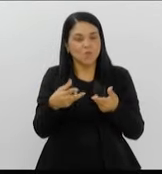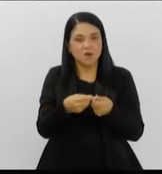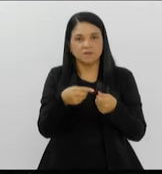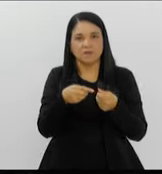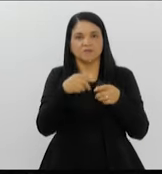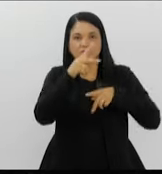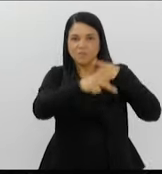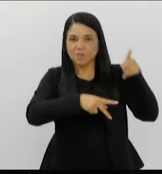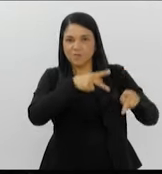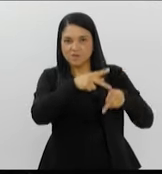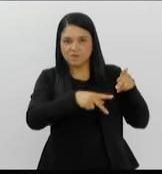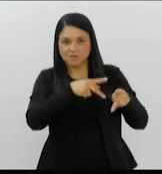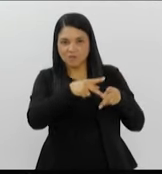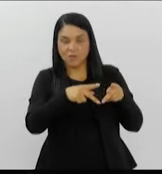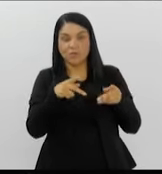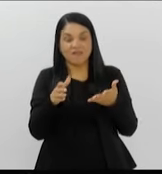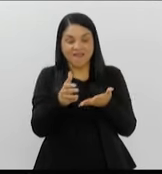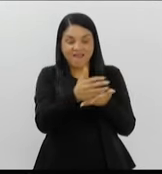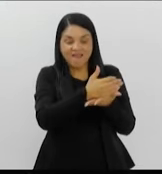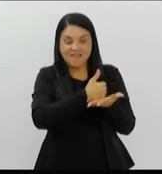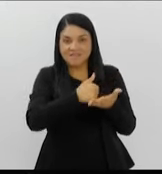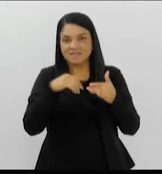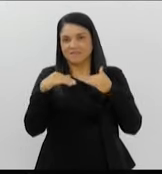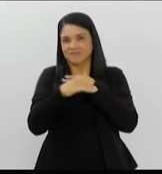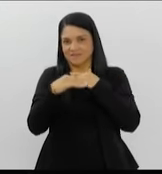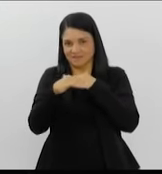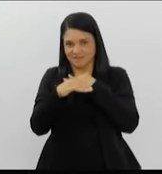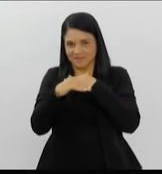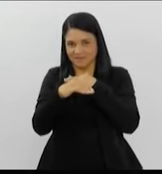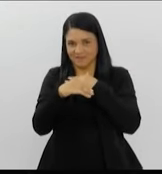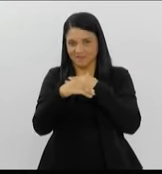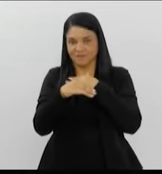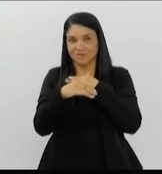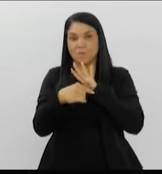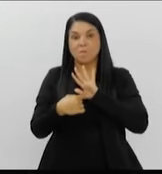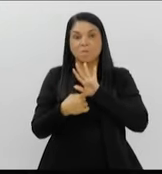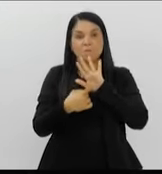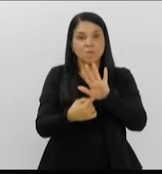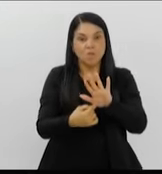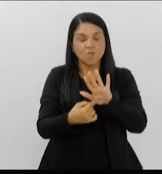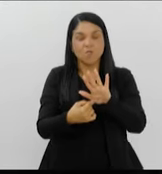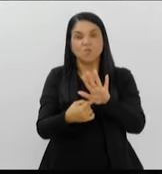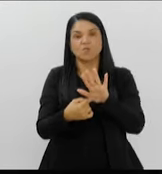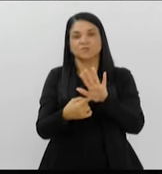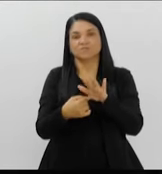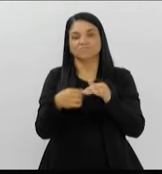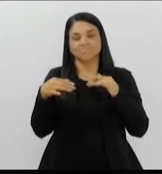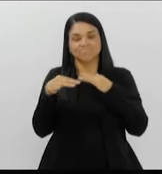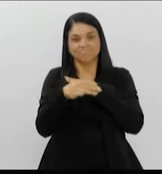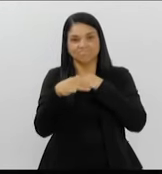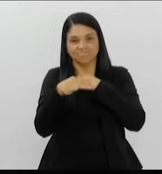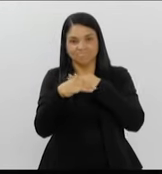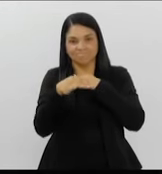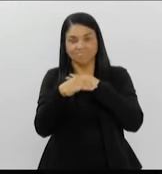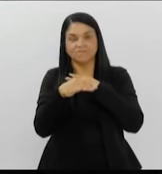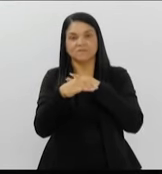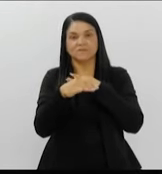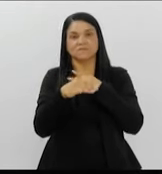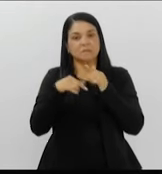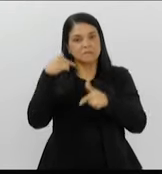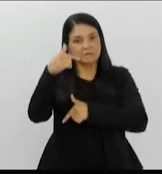e a receita da cidade. O levantamento mostra as cidades que fazem mais em